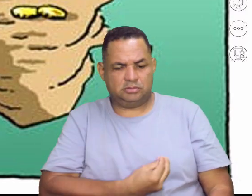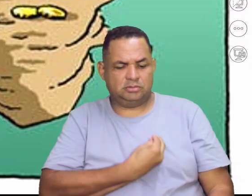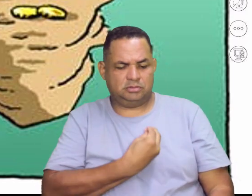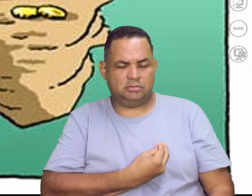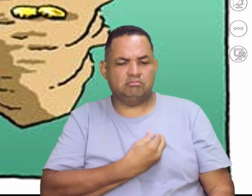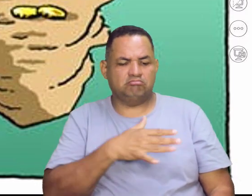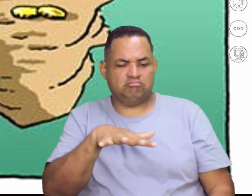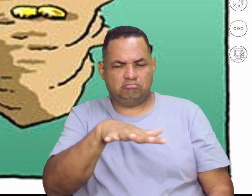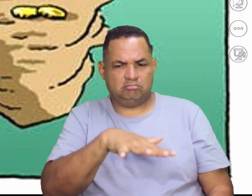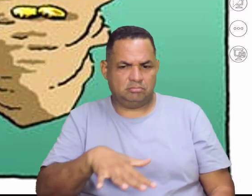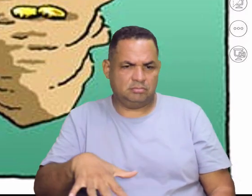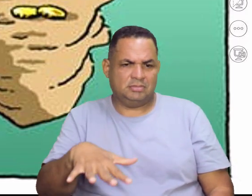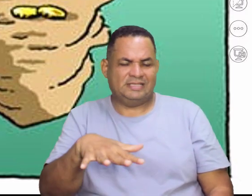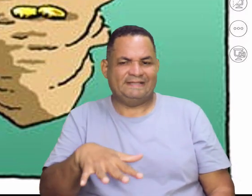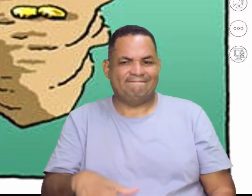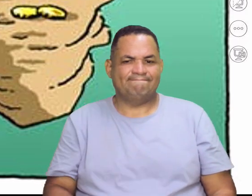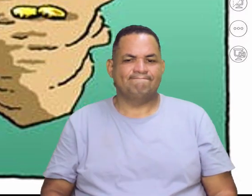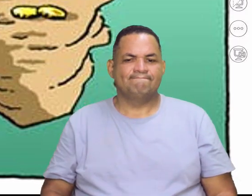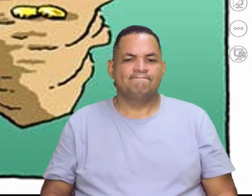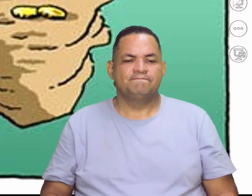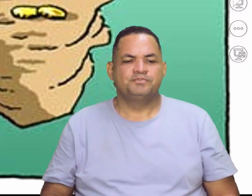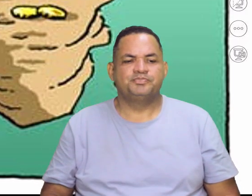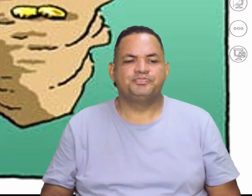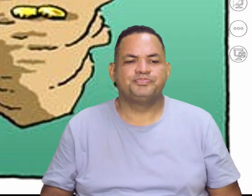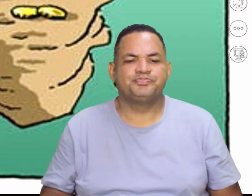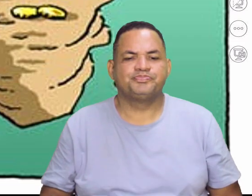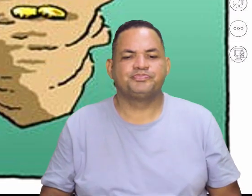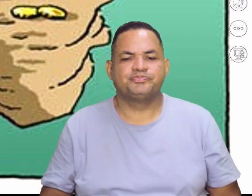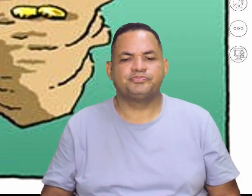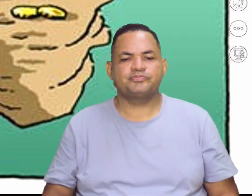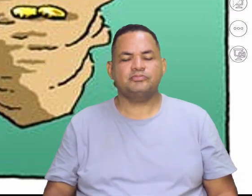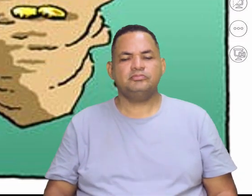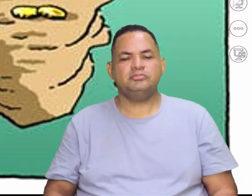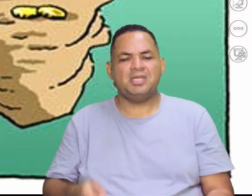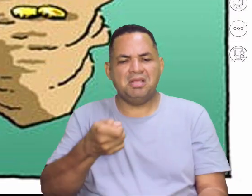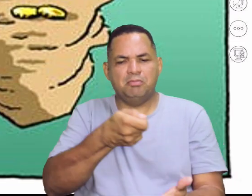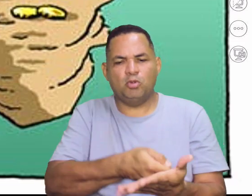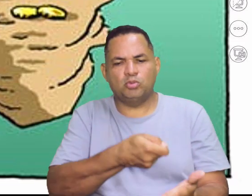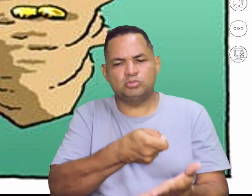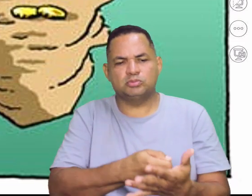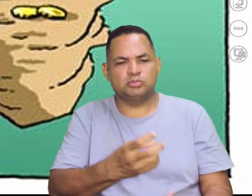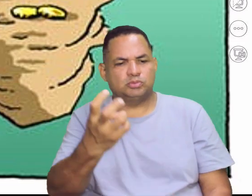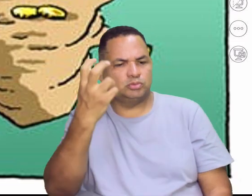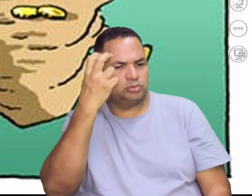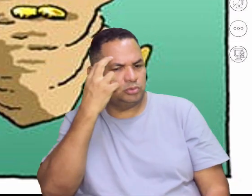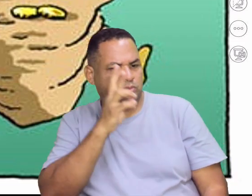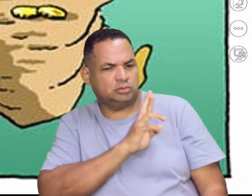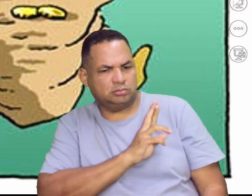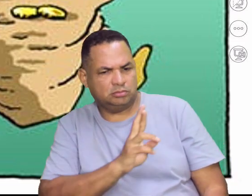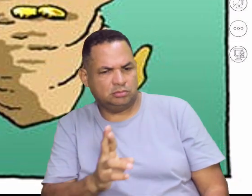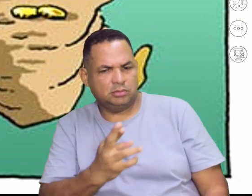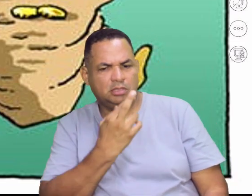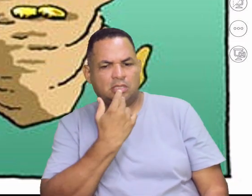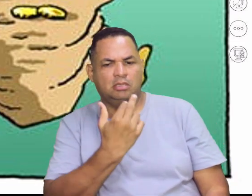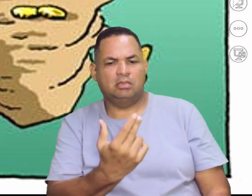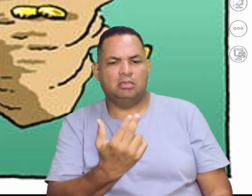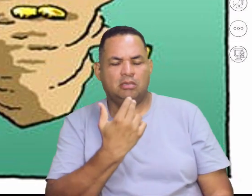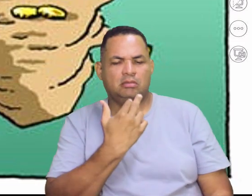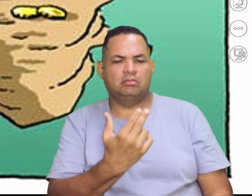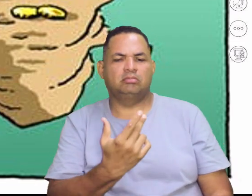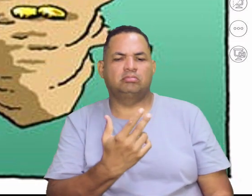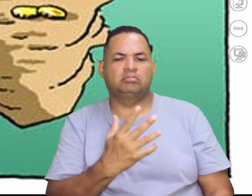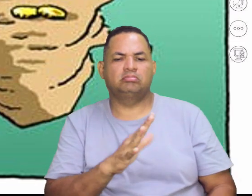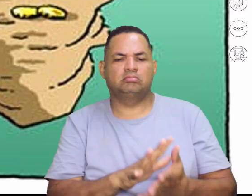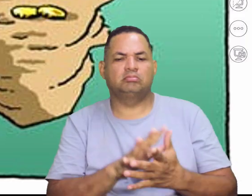naqueles lugares. E aí os europeus, eles vão buscar impor a sua cultura, a sua religião e a língua